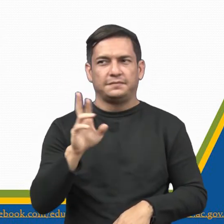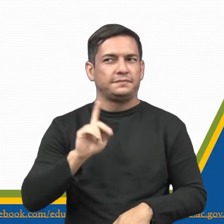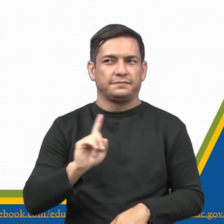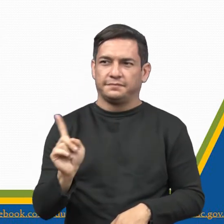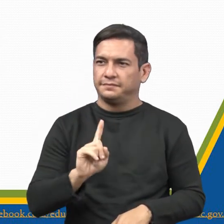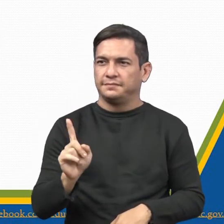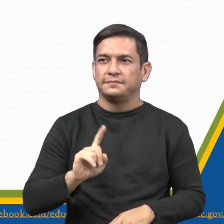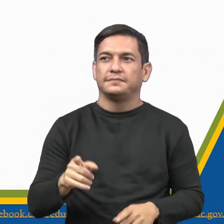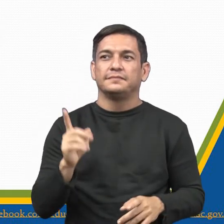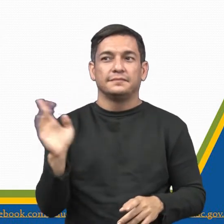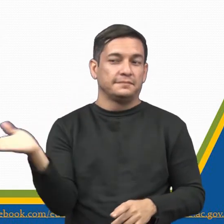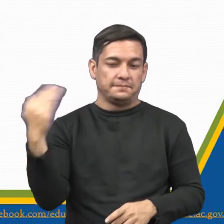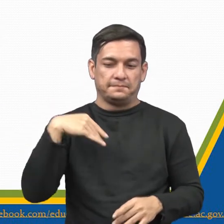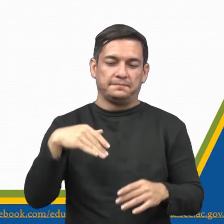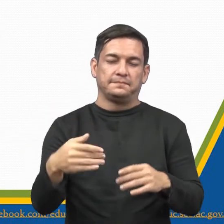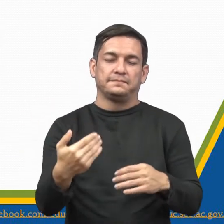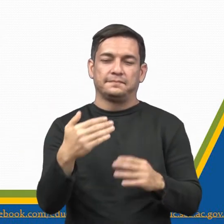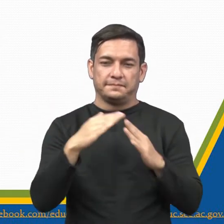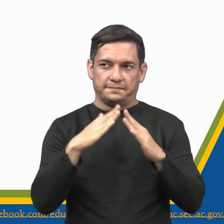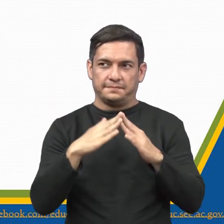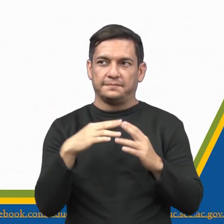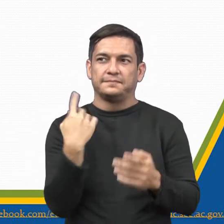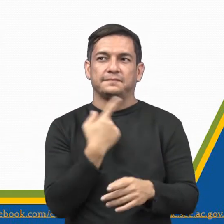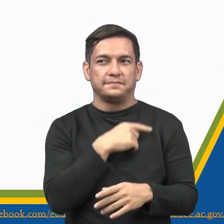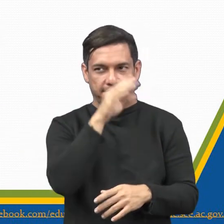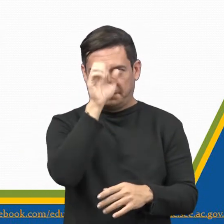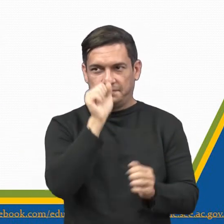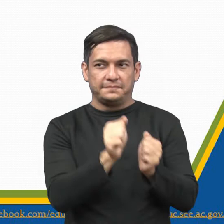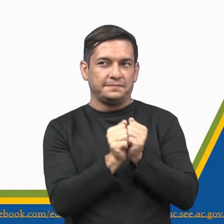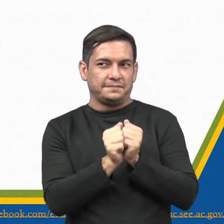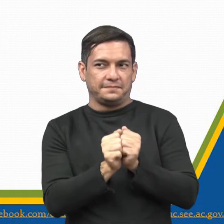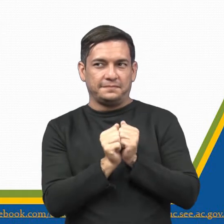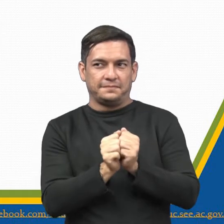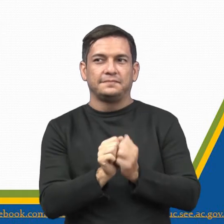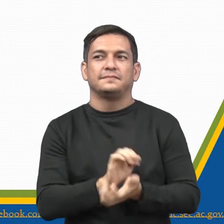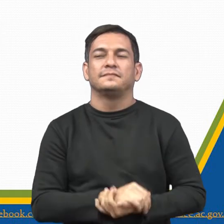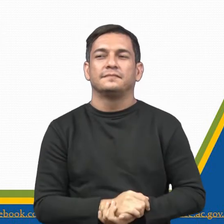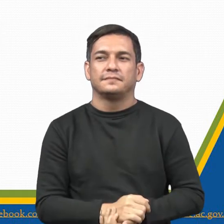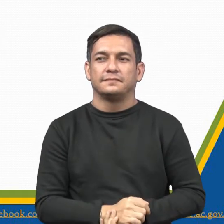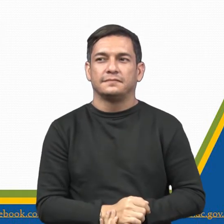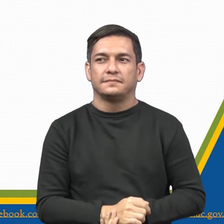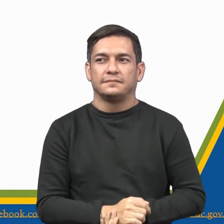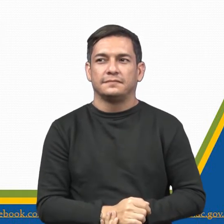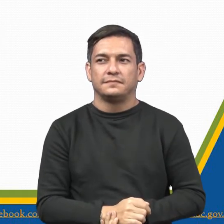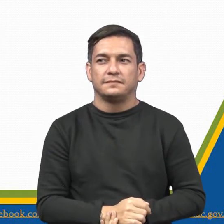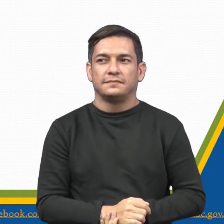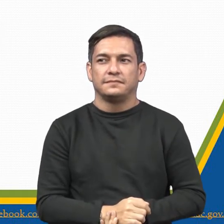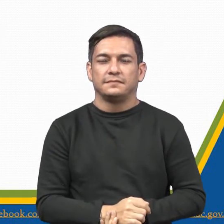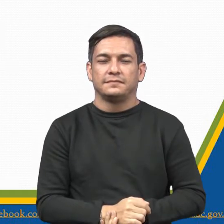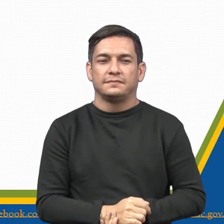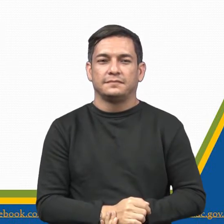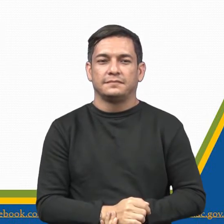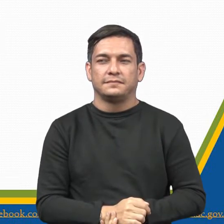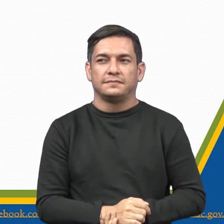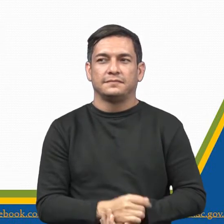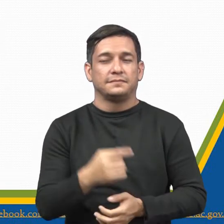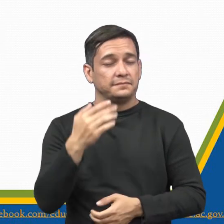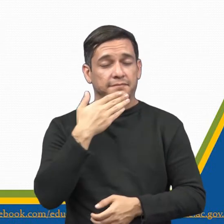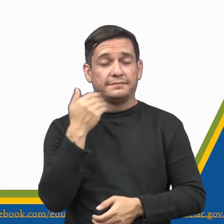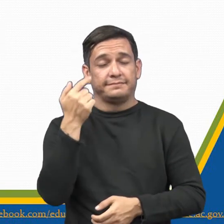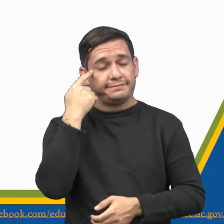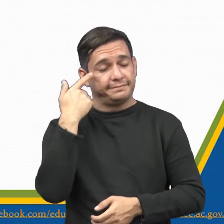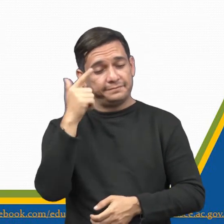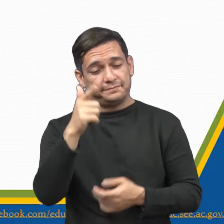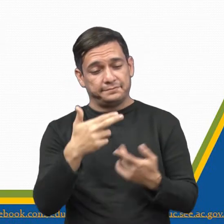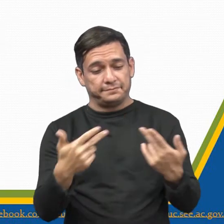não. Passa aqui em casa que nós aprende junto. Olha só. Melhor pensar